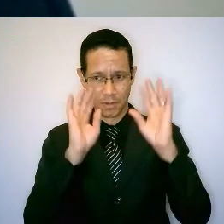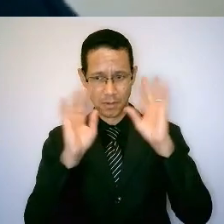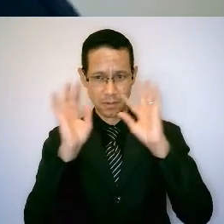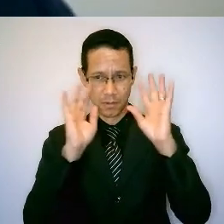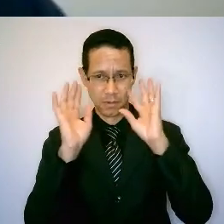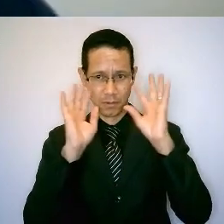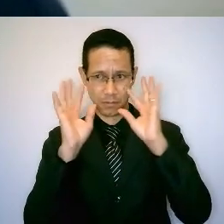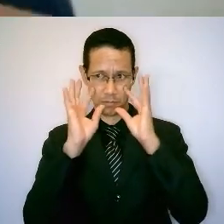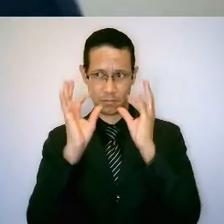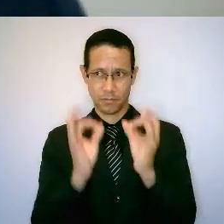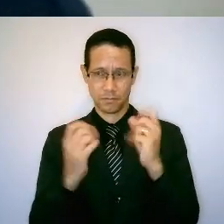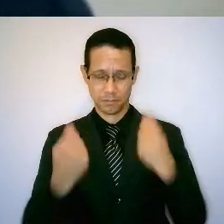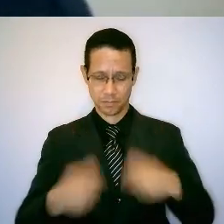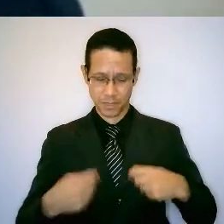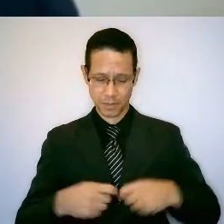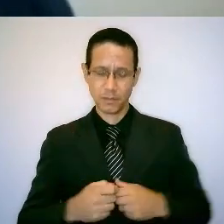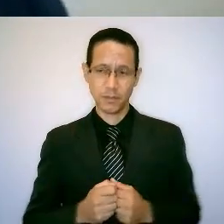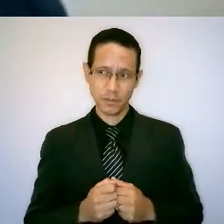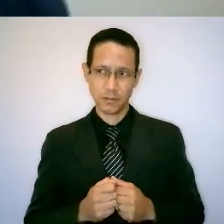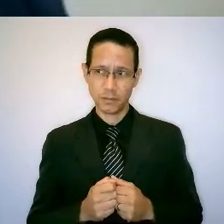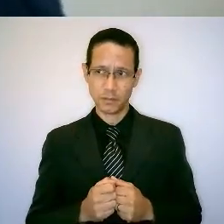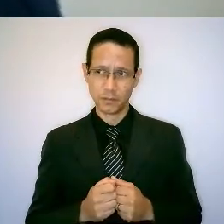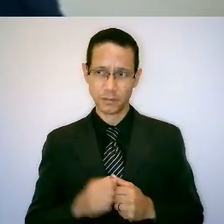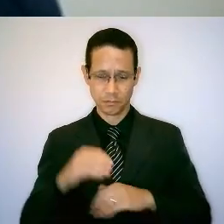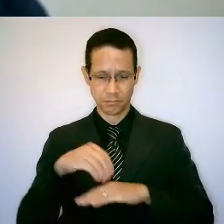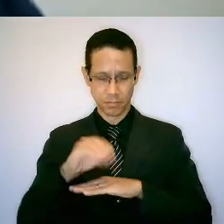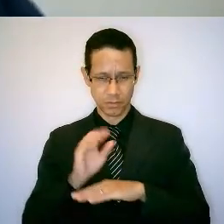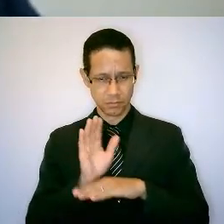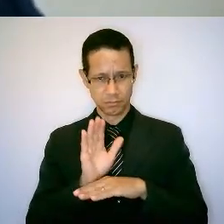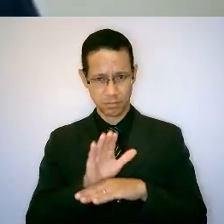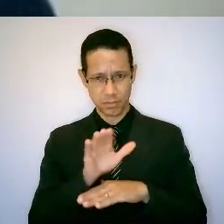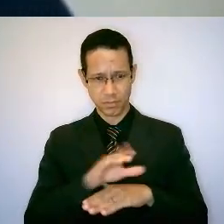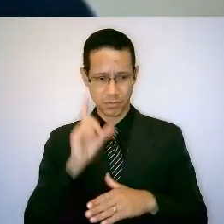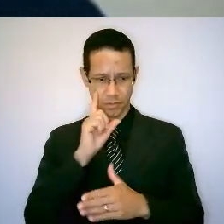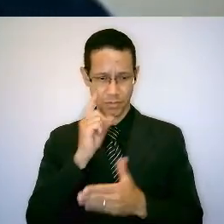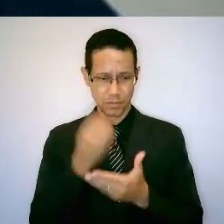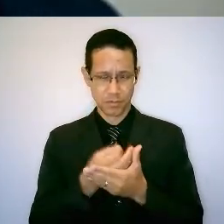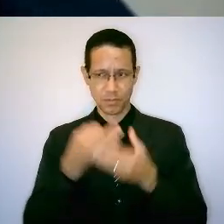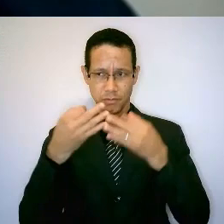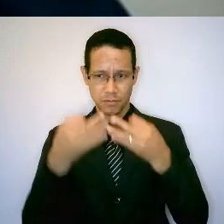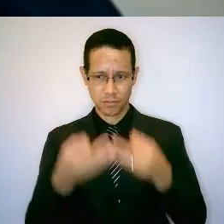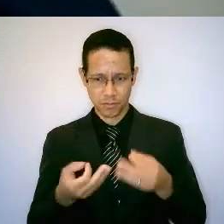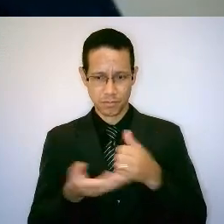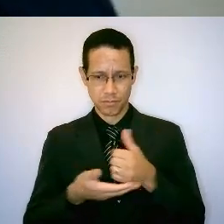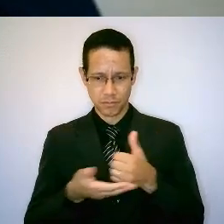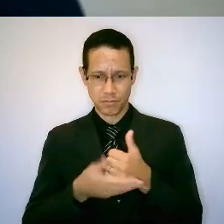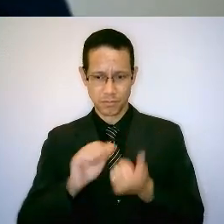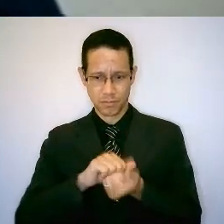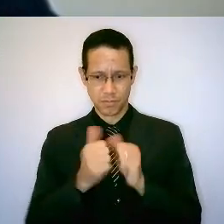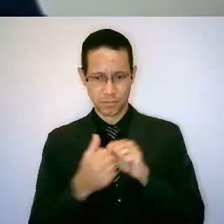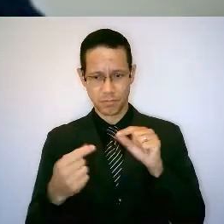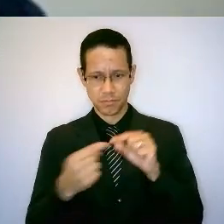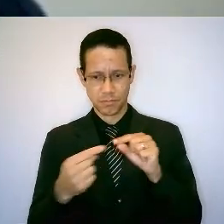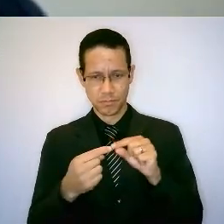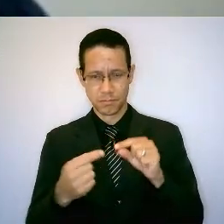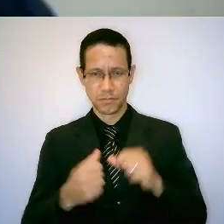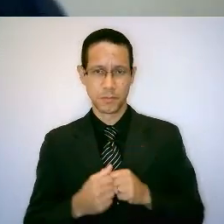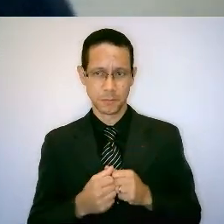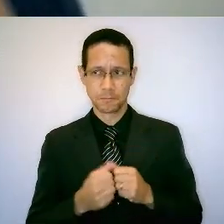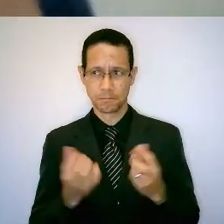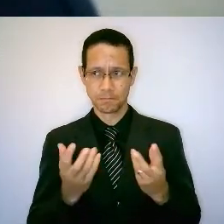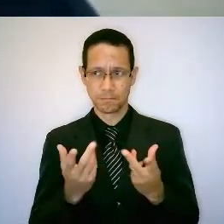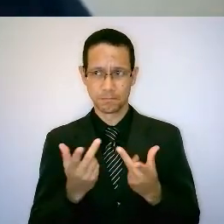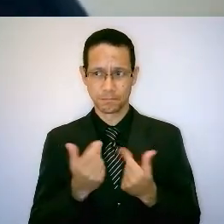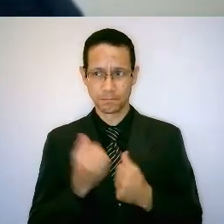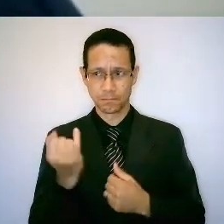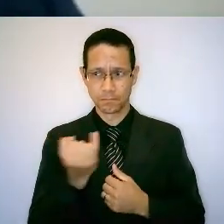excelentes eu espero ter contribuído para que essa corte possa decidir com justiça e fundamentação adequada excelências é crucial